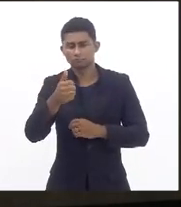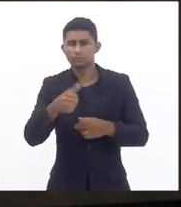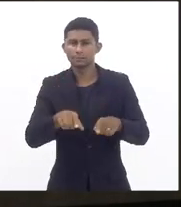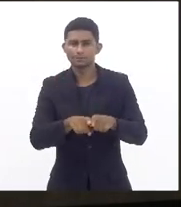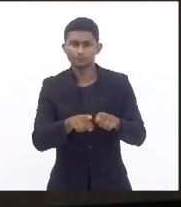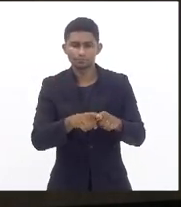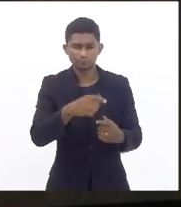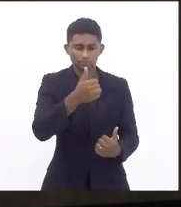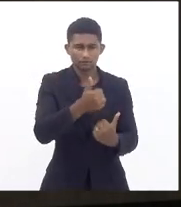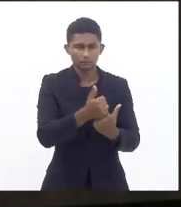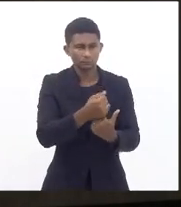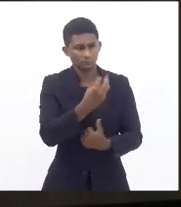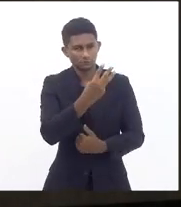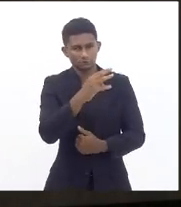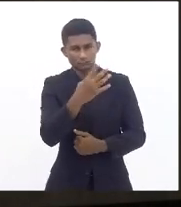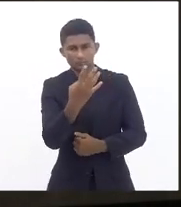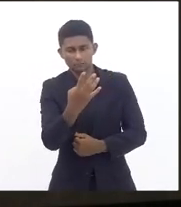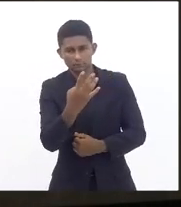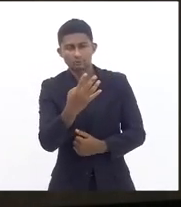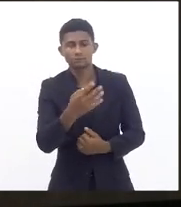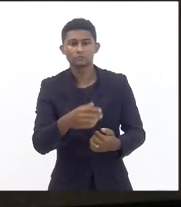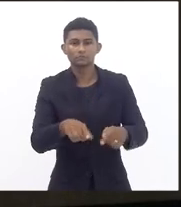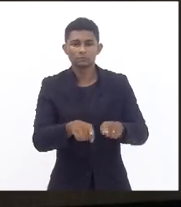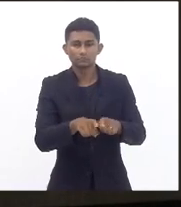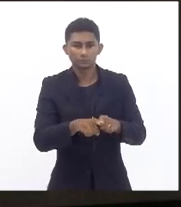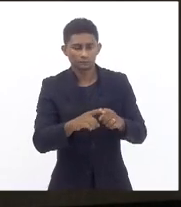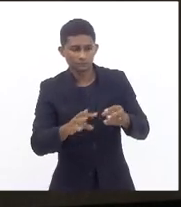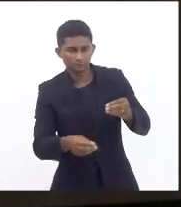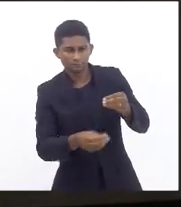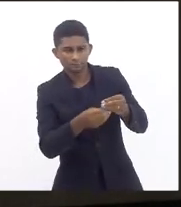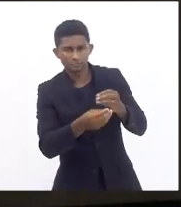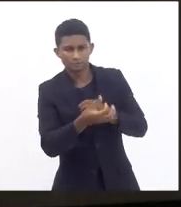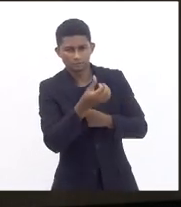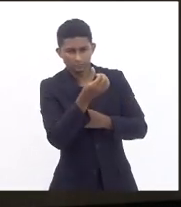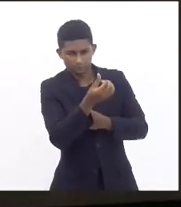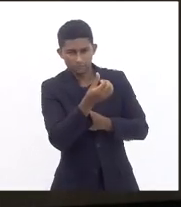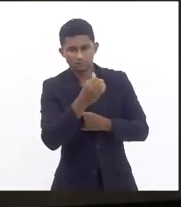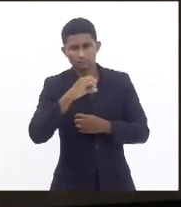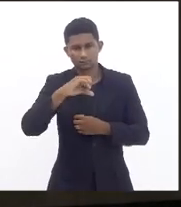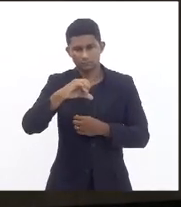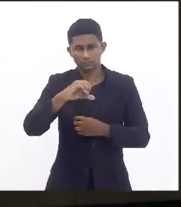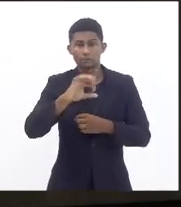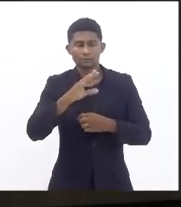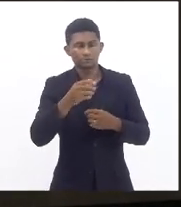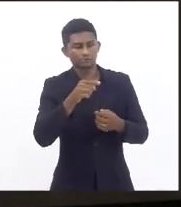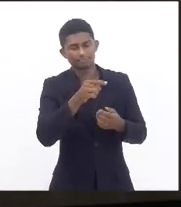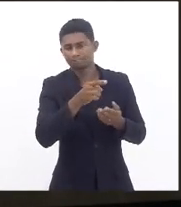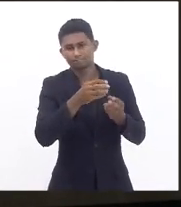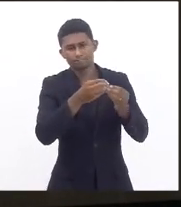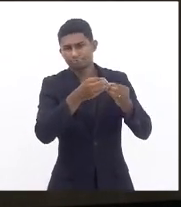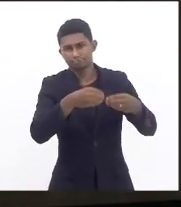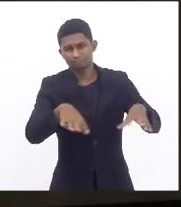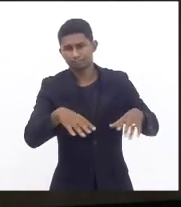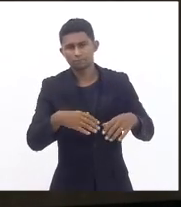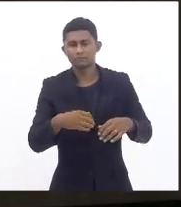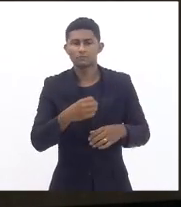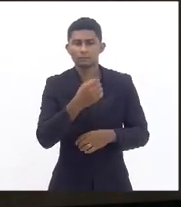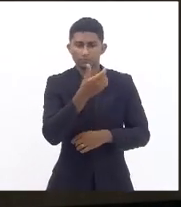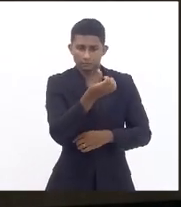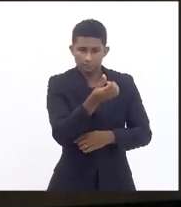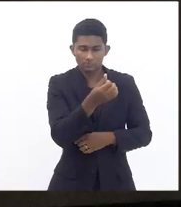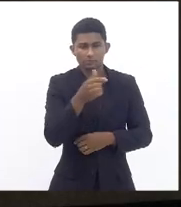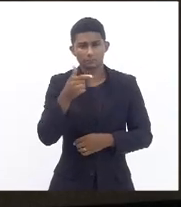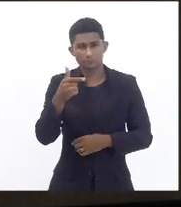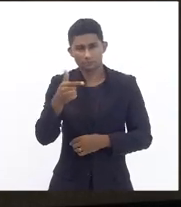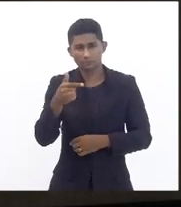e 4, favorável com subemenda aglutinativas, emendas 6 e 9, prejudicada número 2 pela emenda 1,